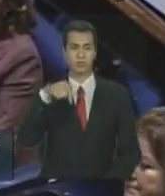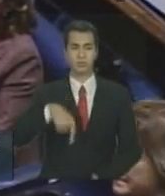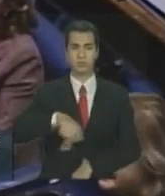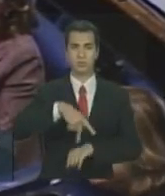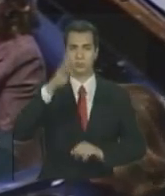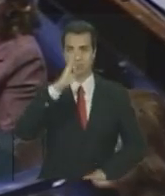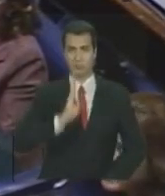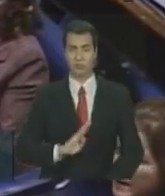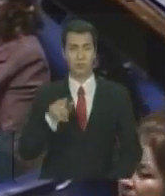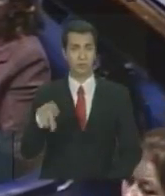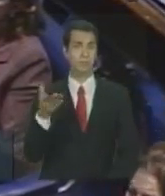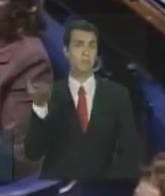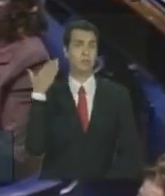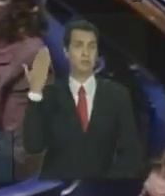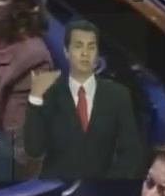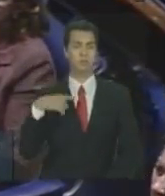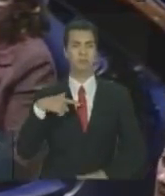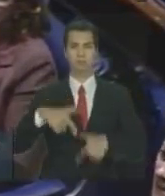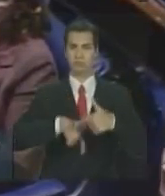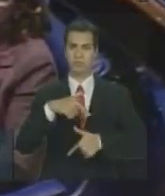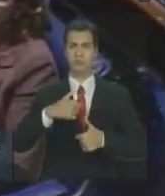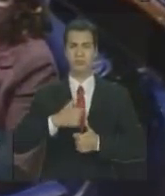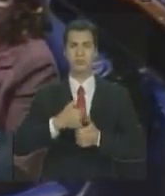desempenhou de uma forma